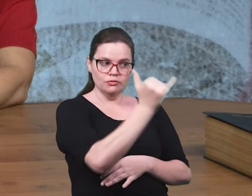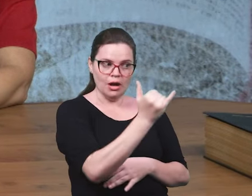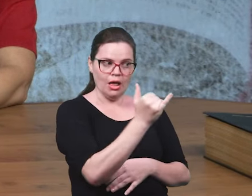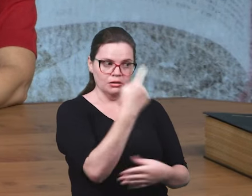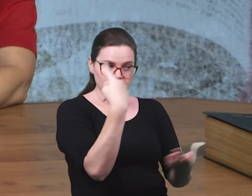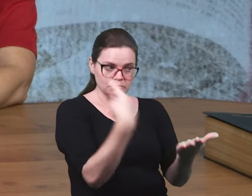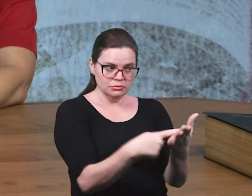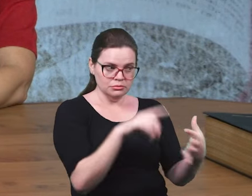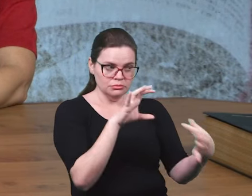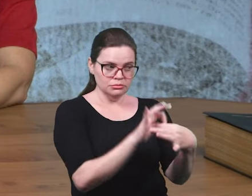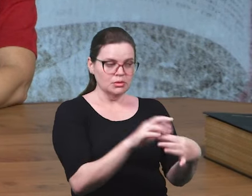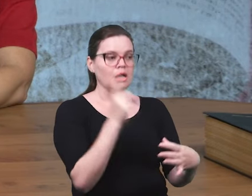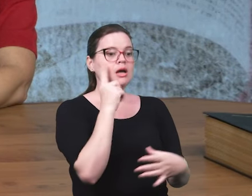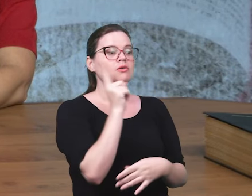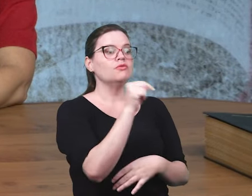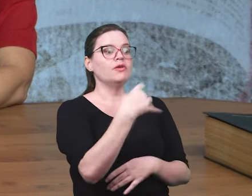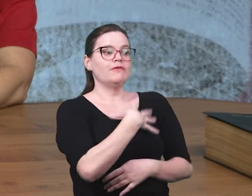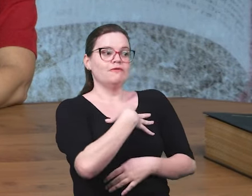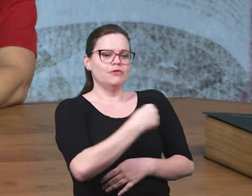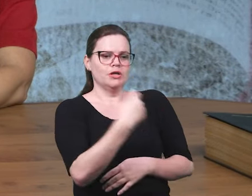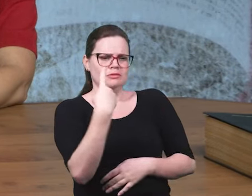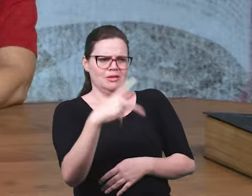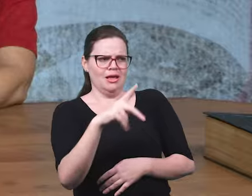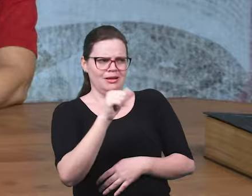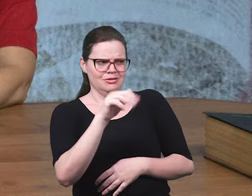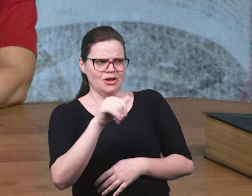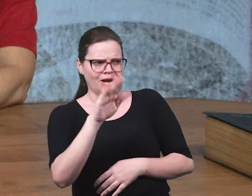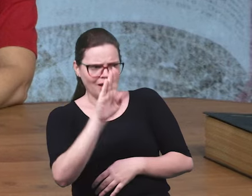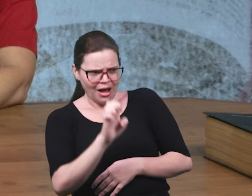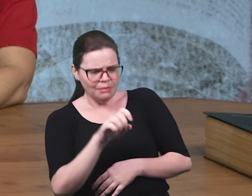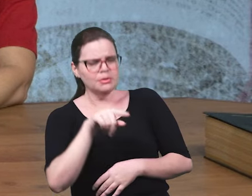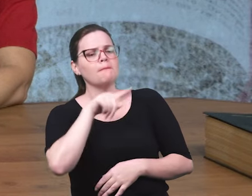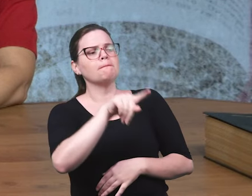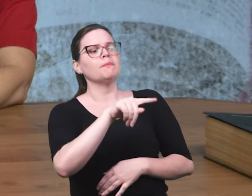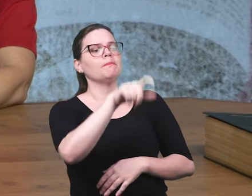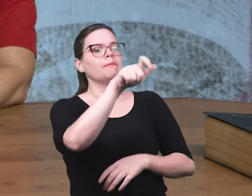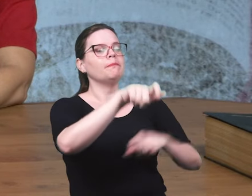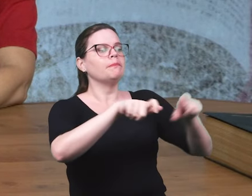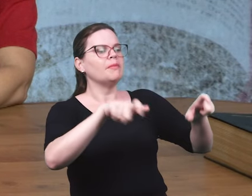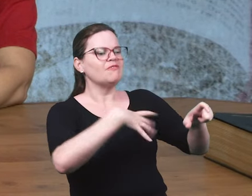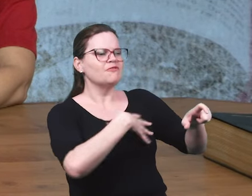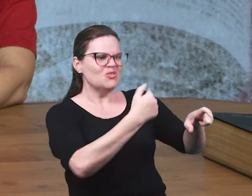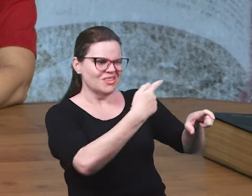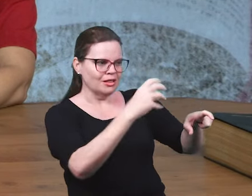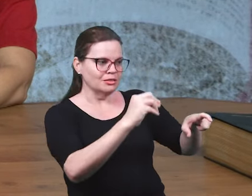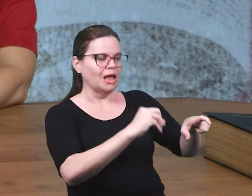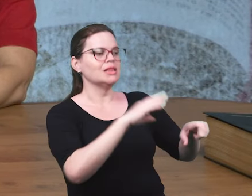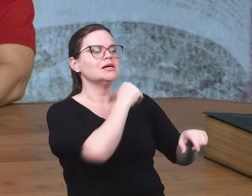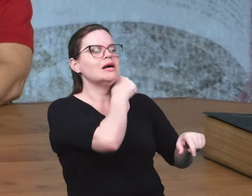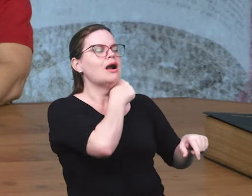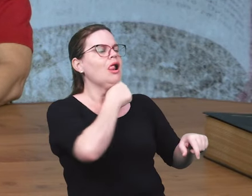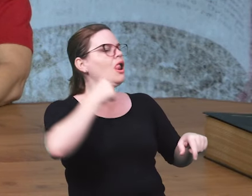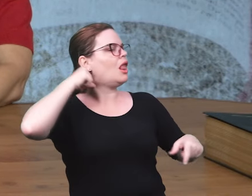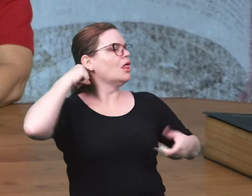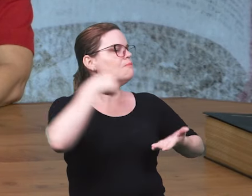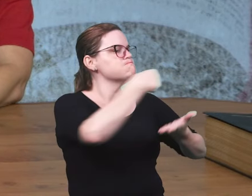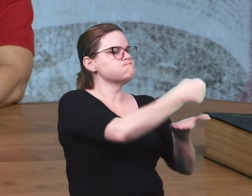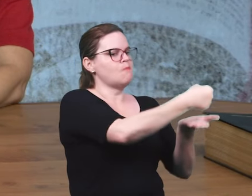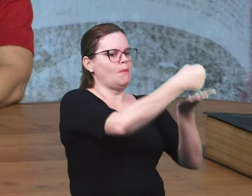as cabeças dos homens, filhos de vosso senhor, e amanhã a este tempo vinde a mim